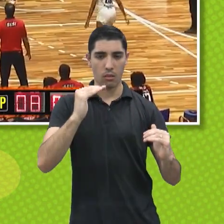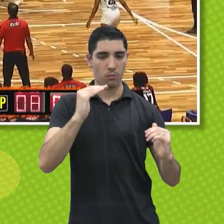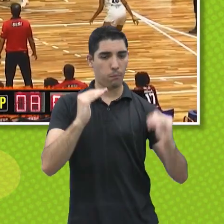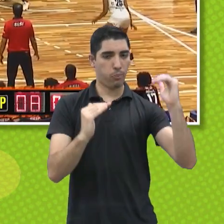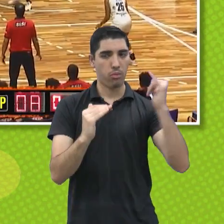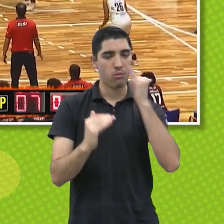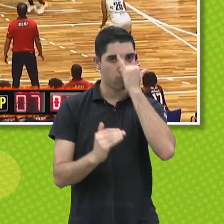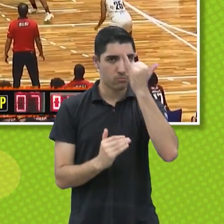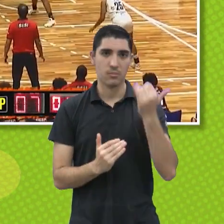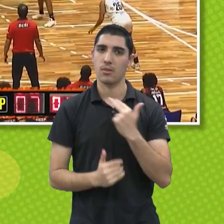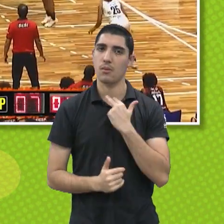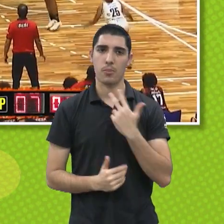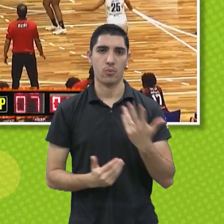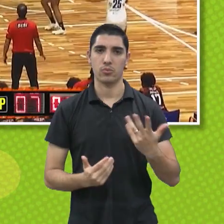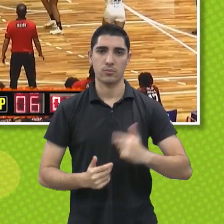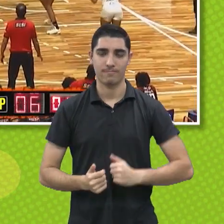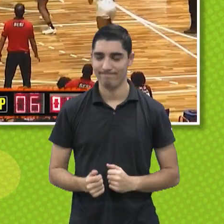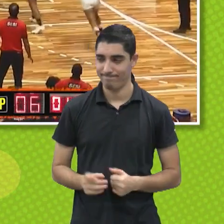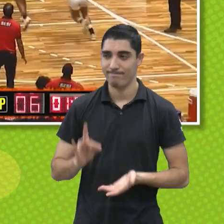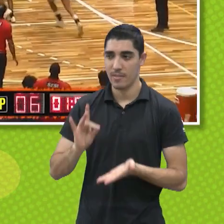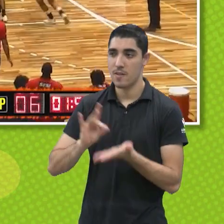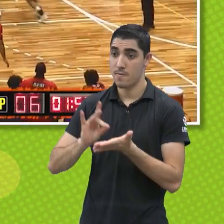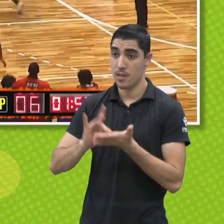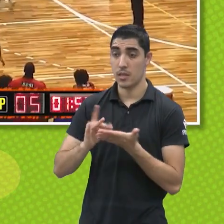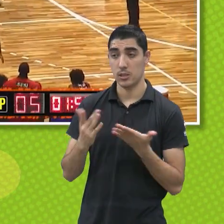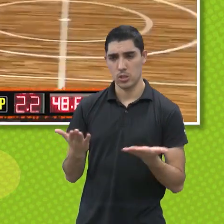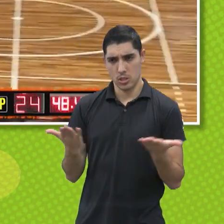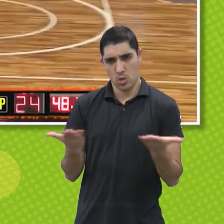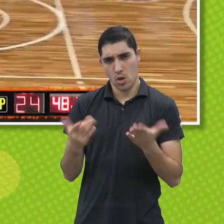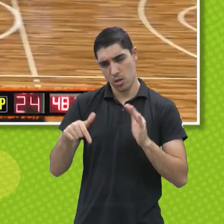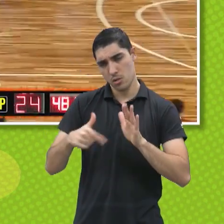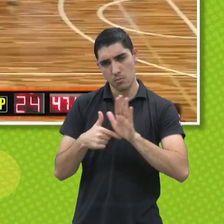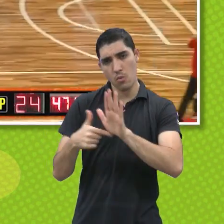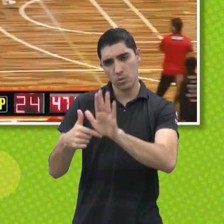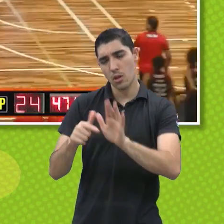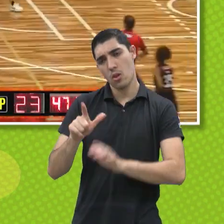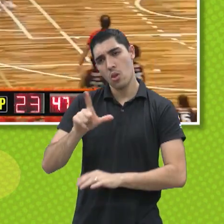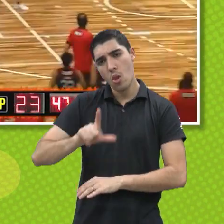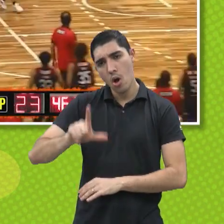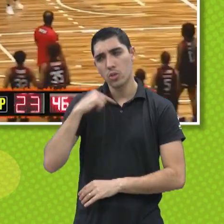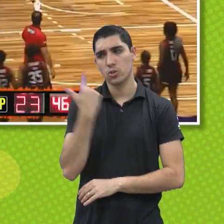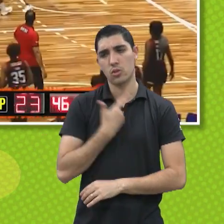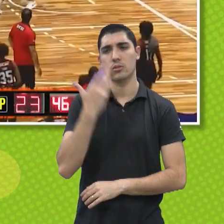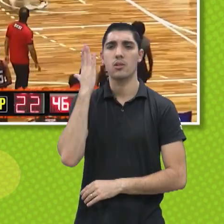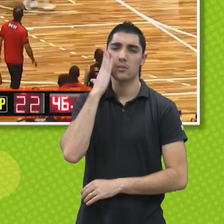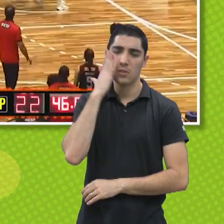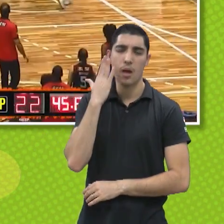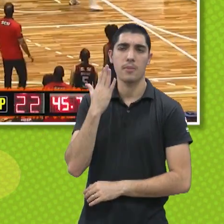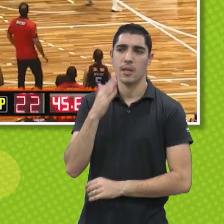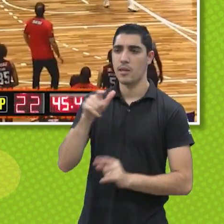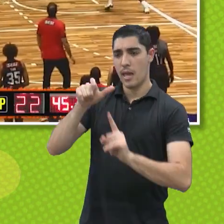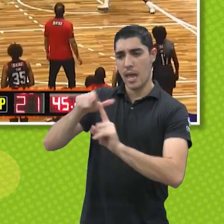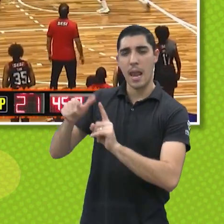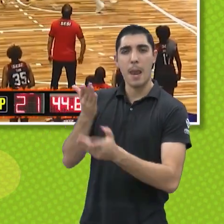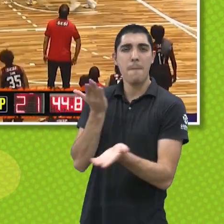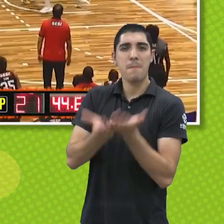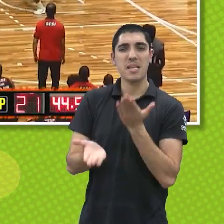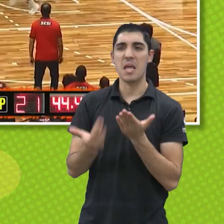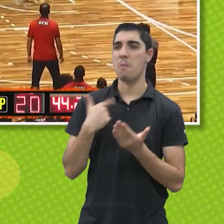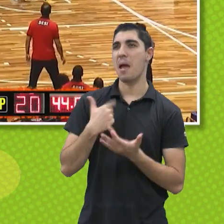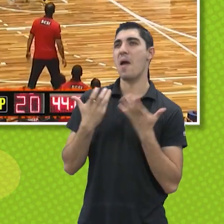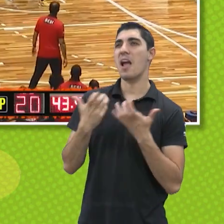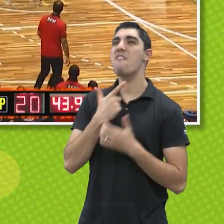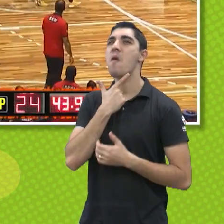levar uma virada assim. Verdade. E a gente está falando aqui, obviamente, a gente entende toda a situação. É óbvio que elas não perderam, elas não tomaram essa virada